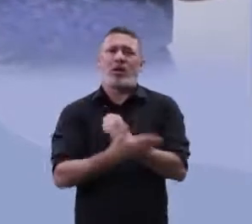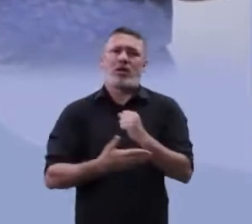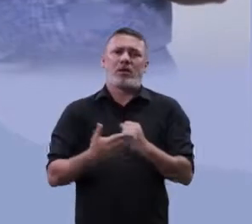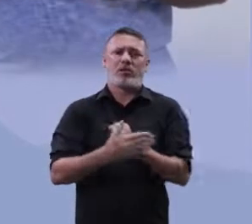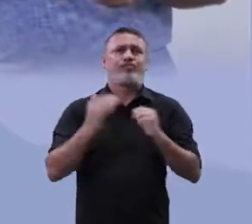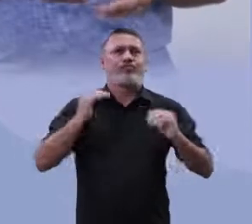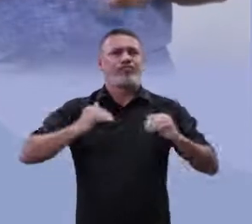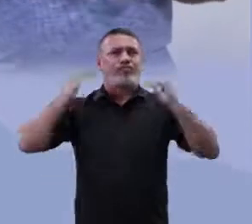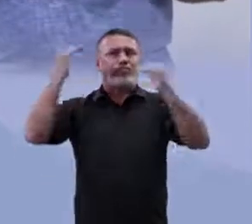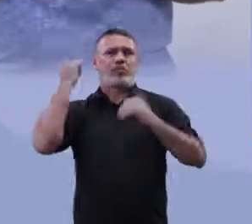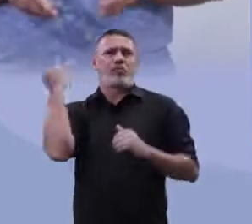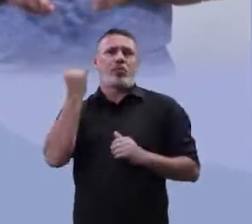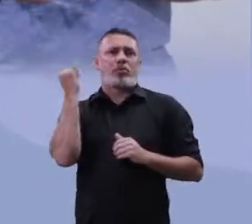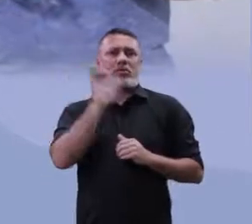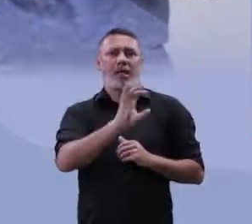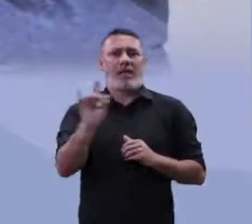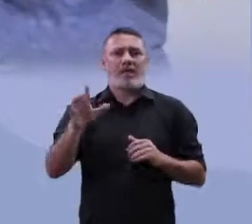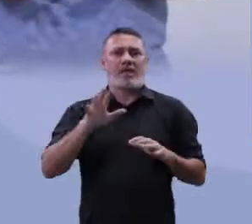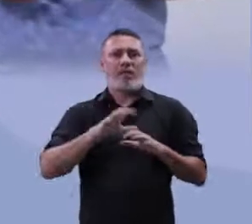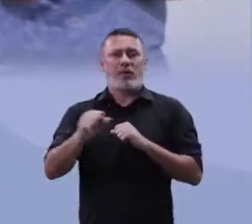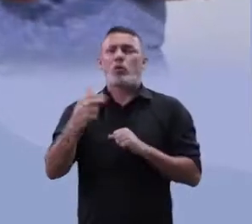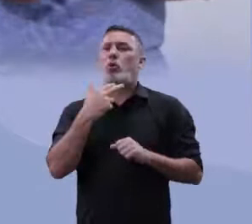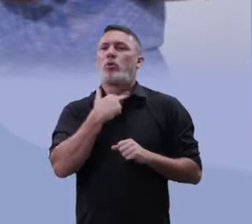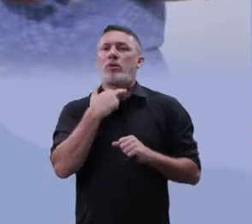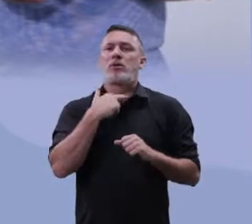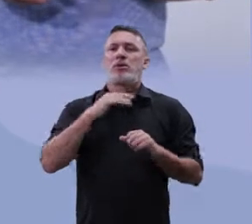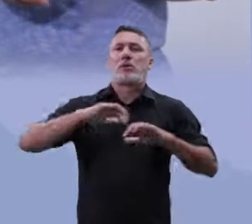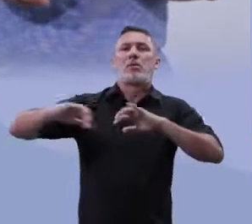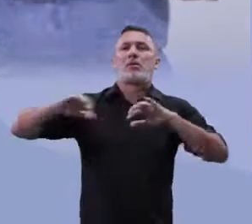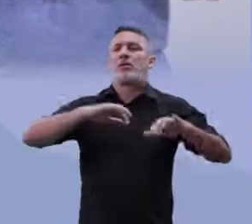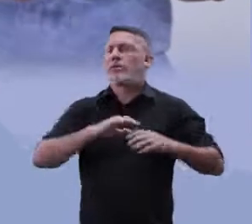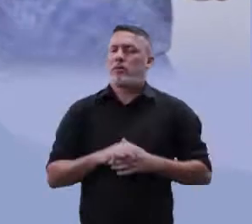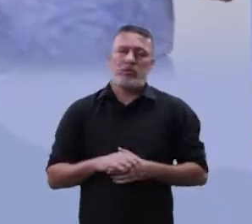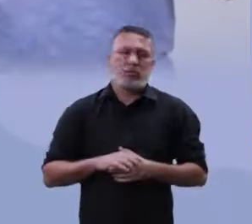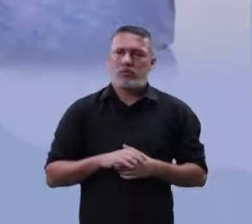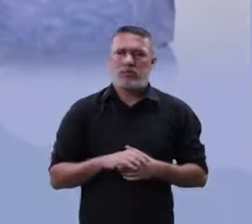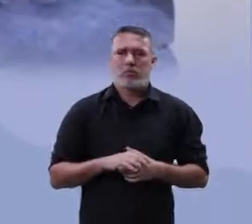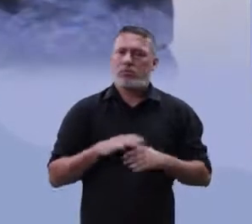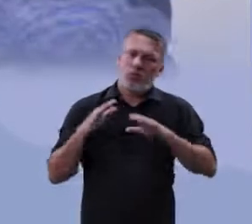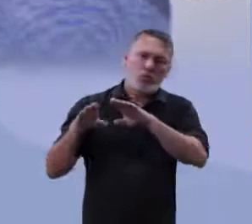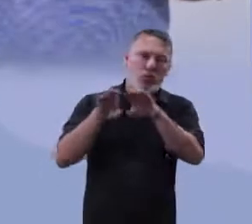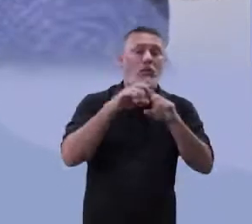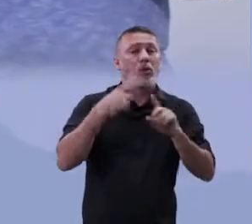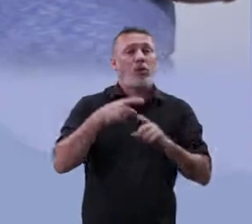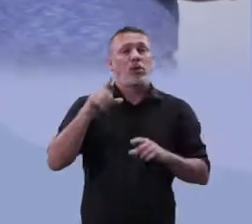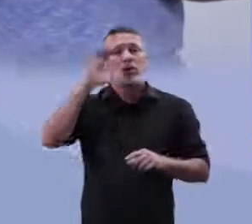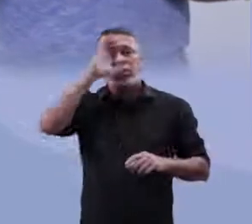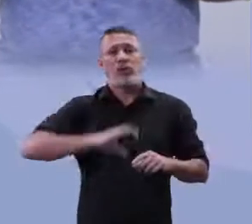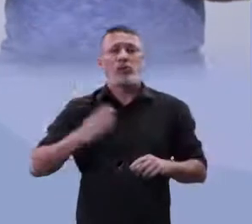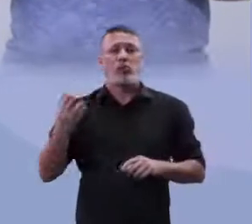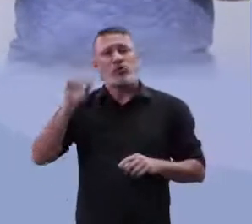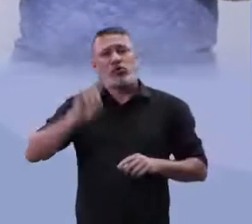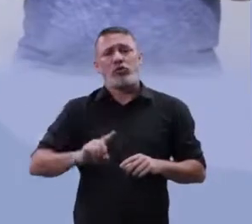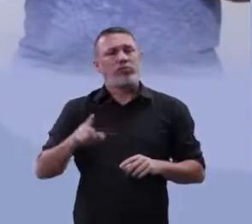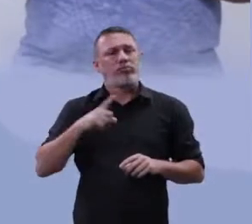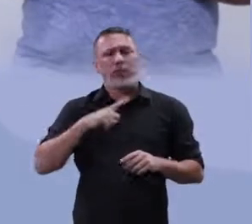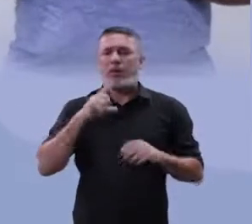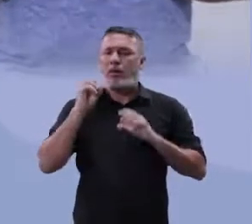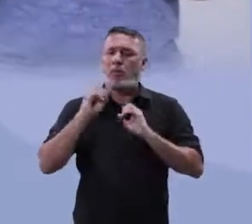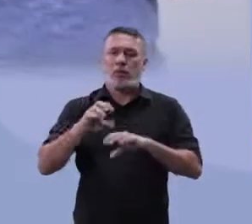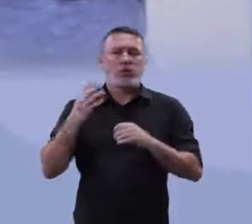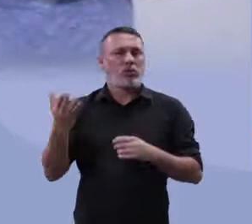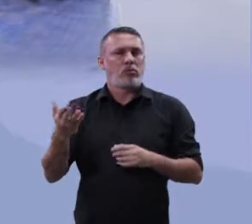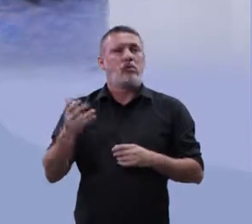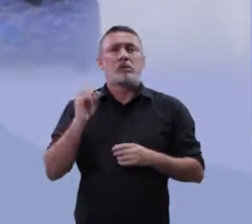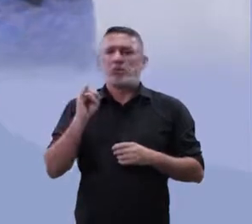indivíduo, sem qualquer distinção. Porque ele tem, enquanto cidadão, ele tem esse direito. Então, se